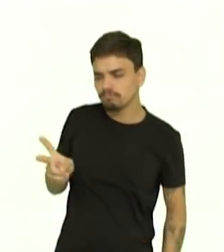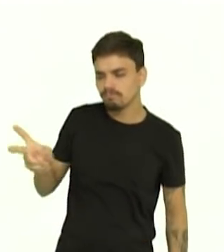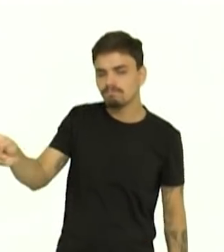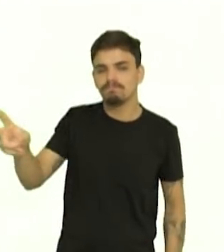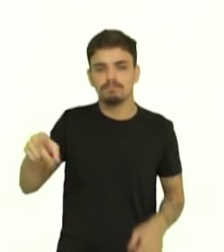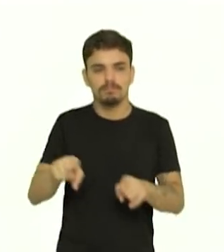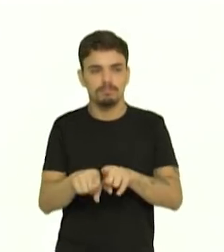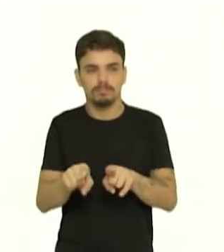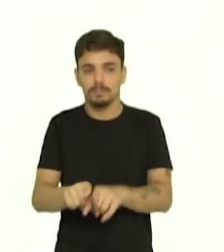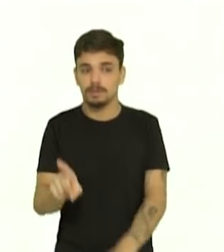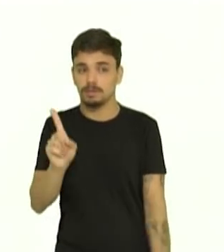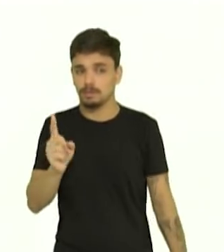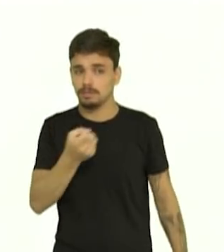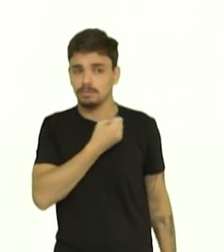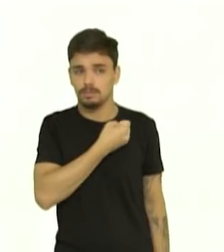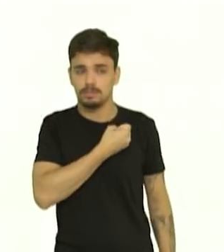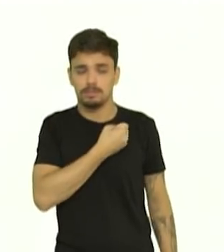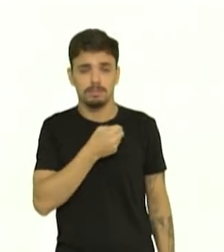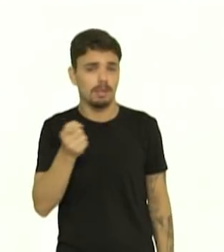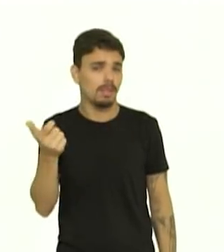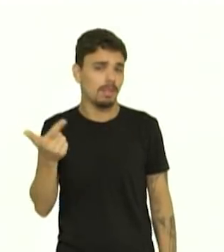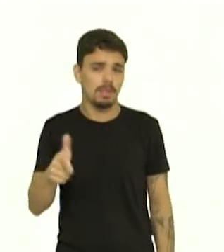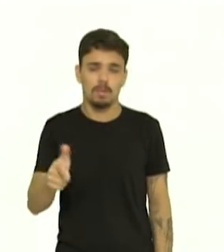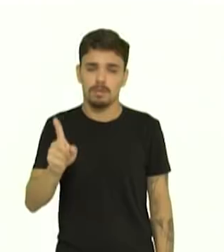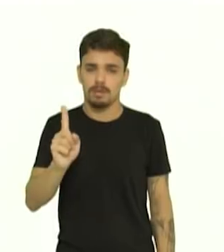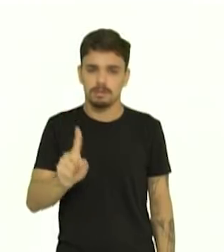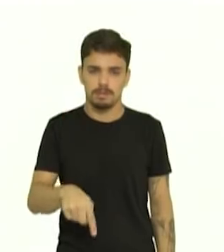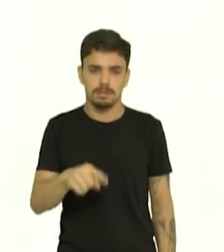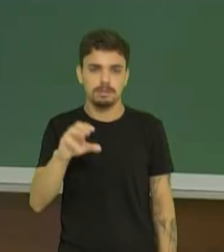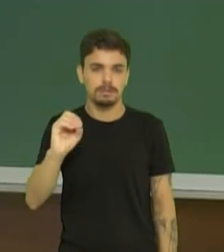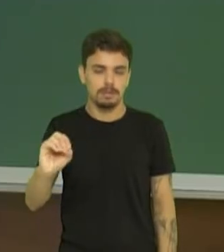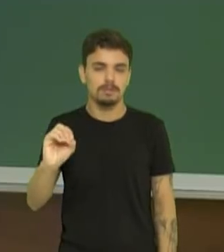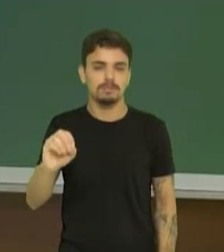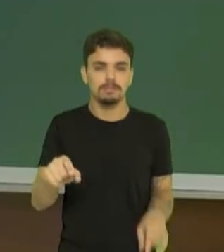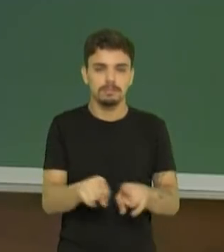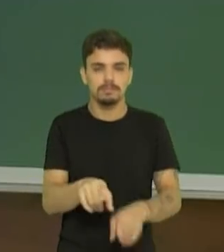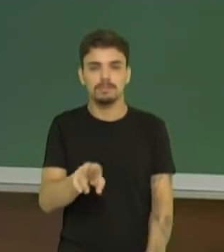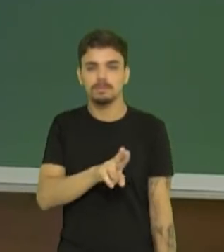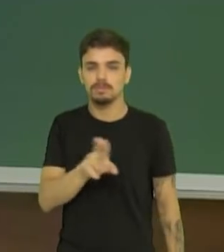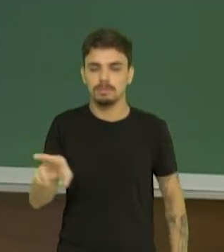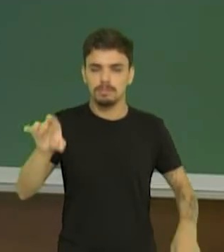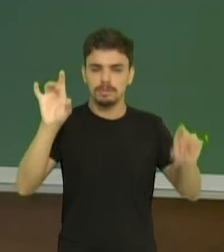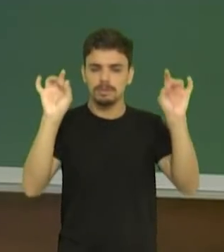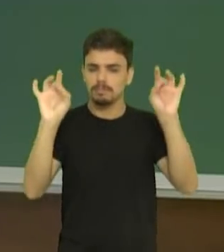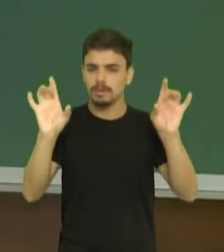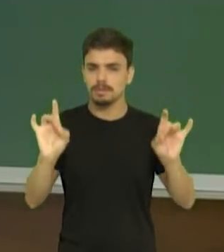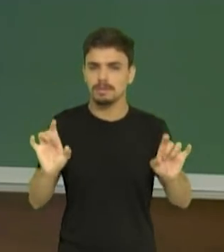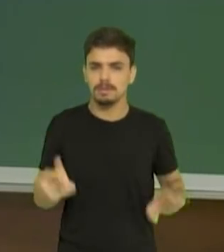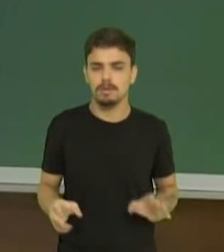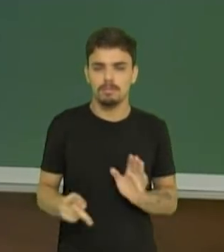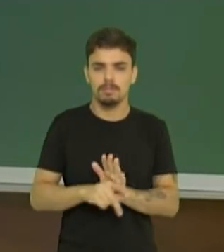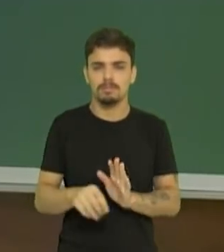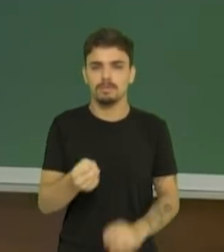essa divisão também nunca vai dar 0, não é uma divisão exata. Tem um nome especial para esse número aqui, e a gente já fala